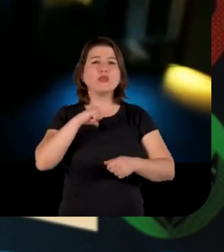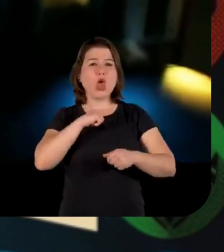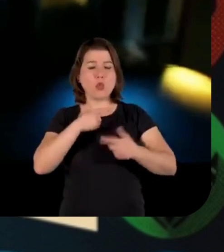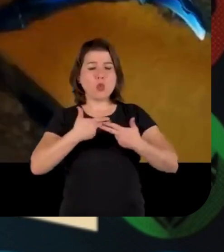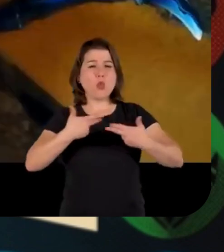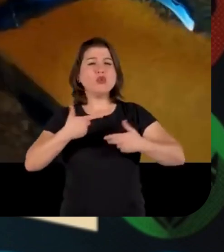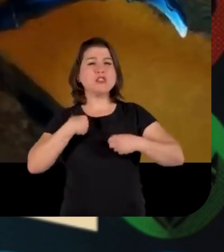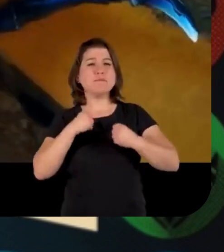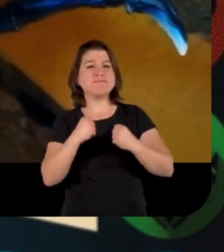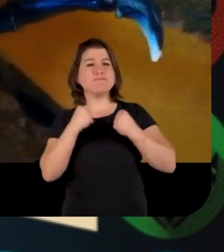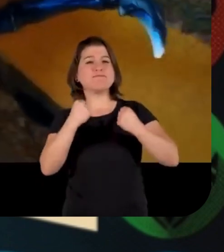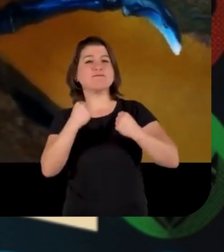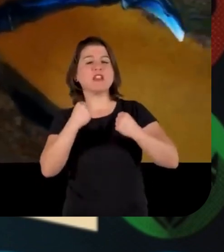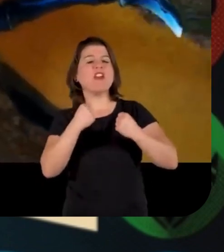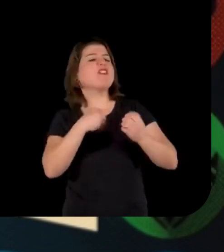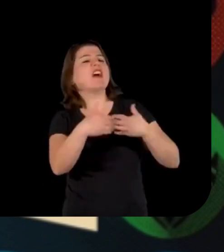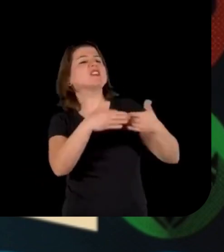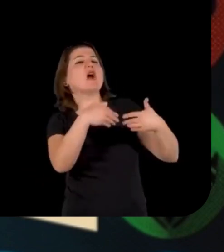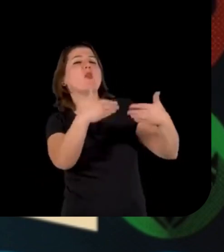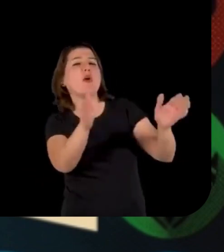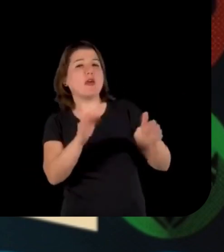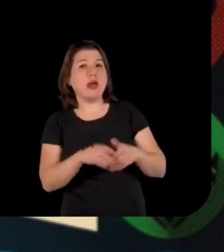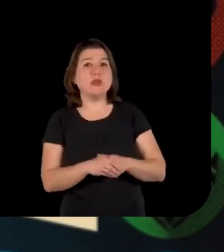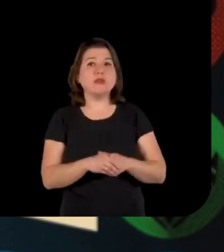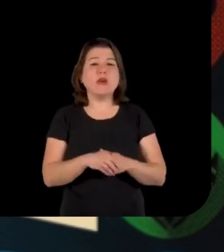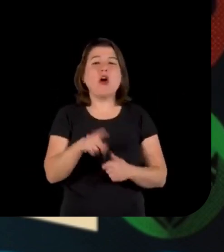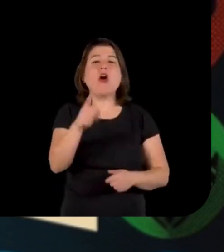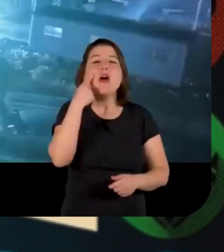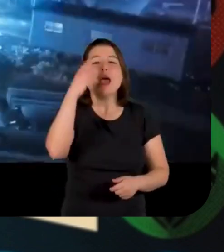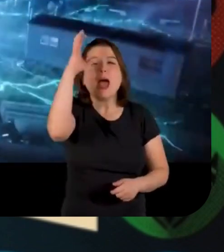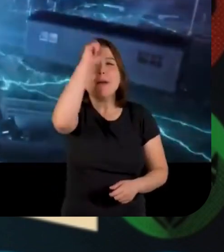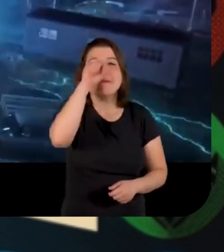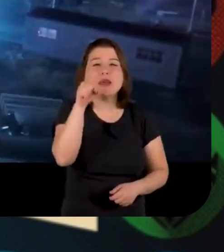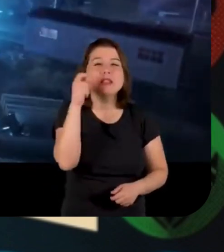tio dele, eu sinto que